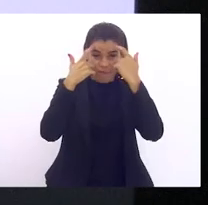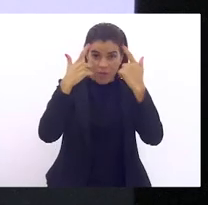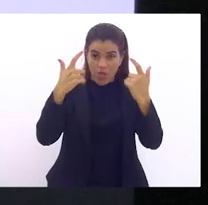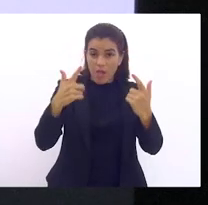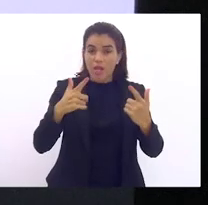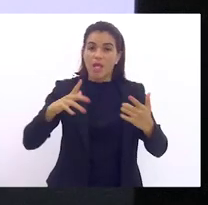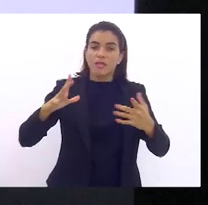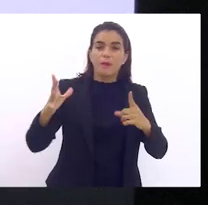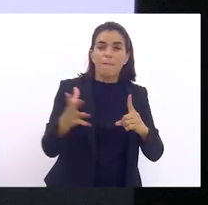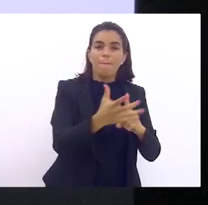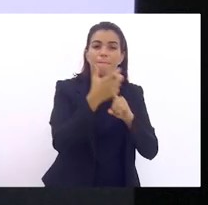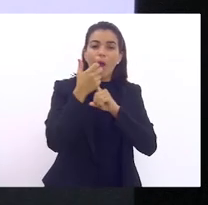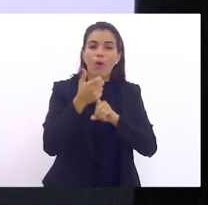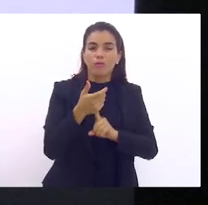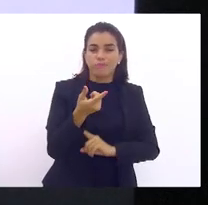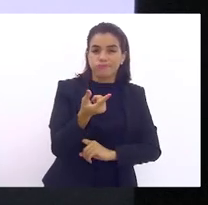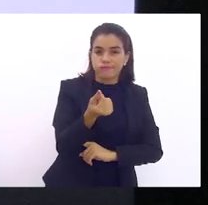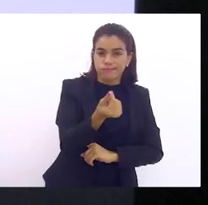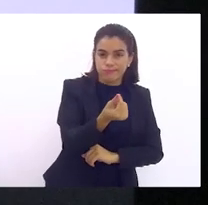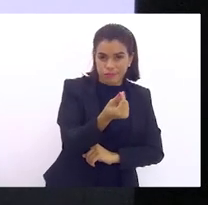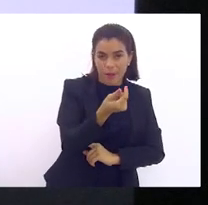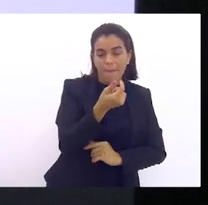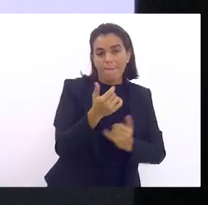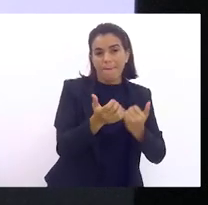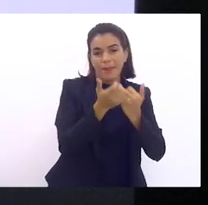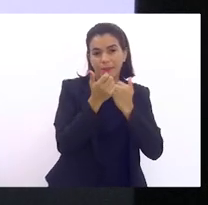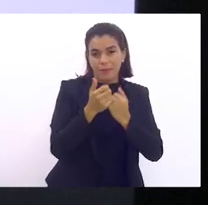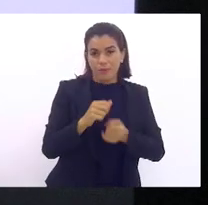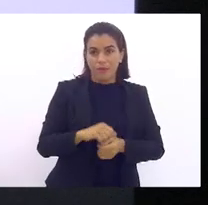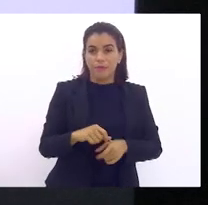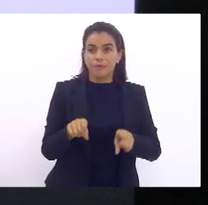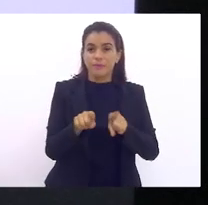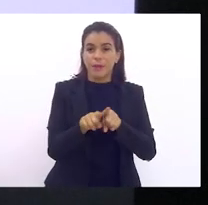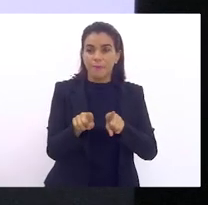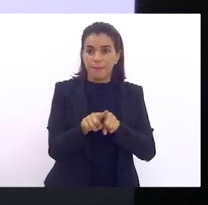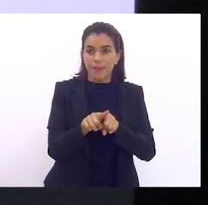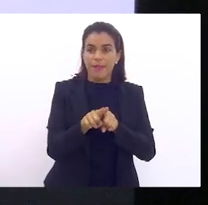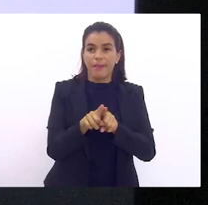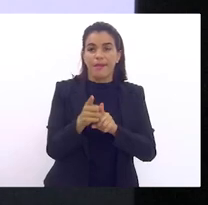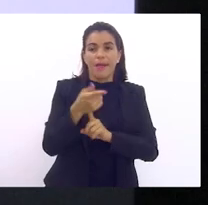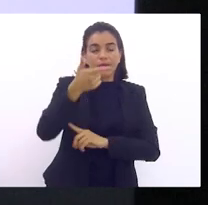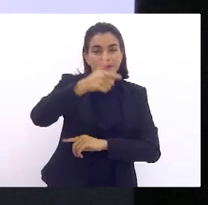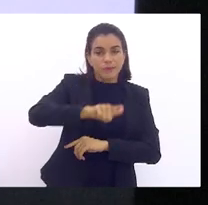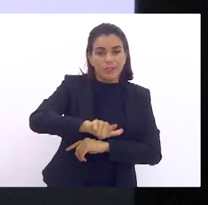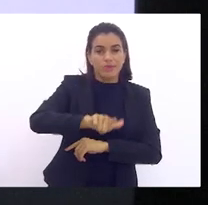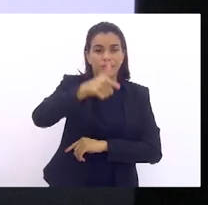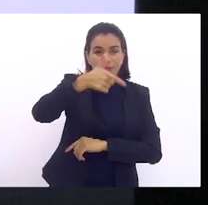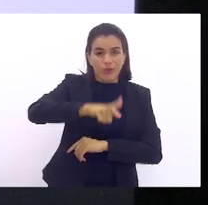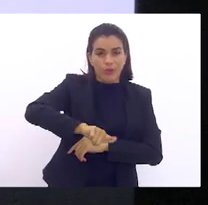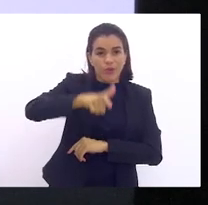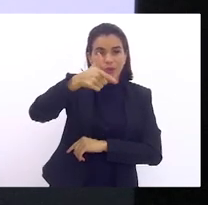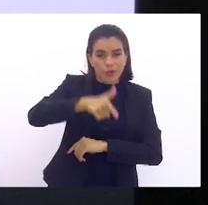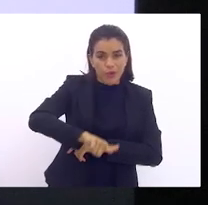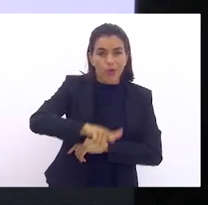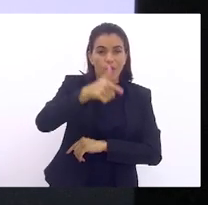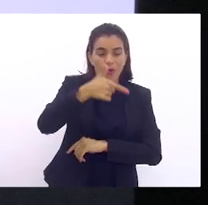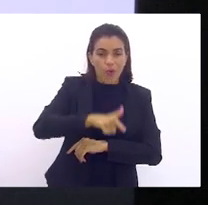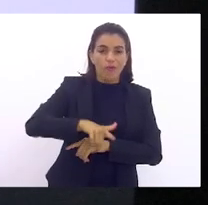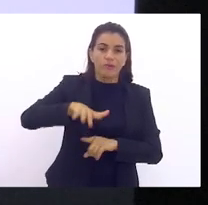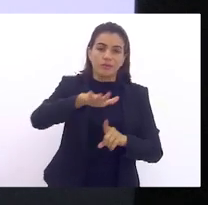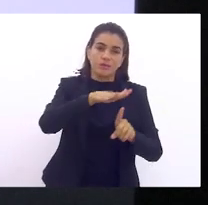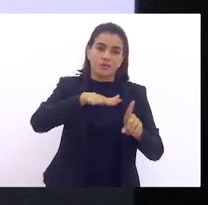outras formas de violência de gênero identificada é a vitimização dessas mulheres também nos